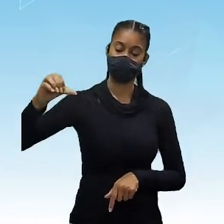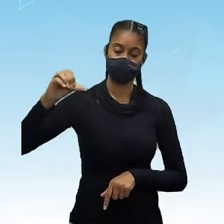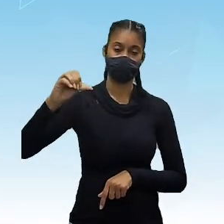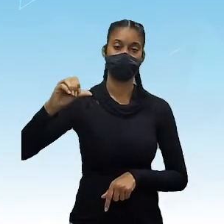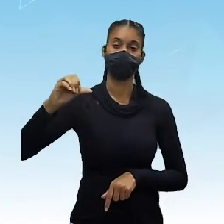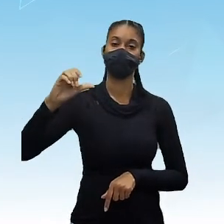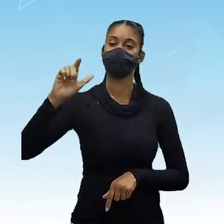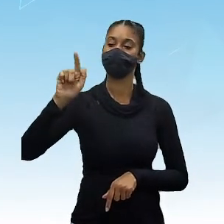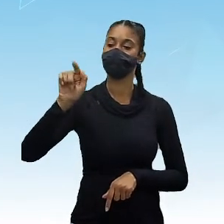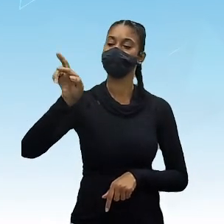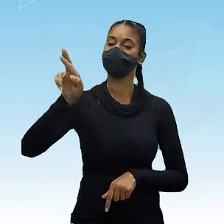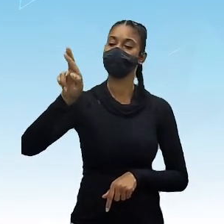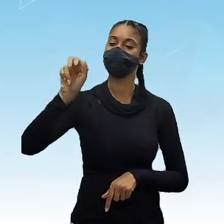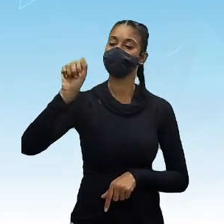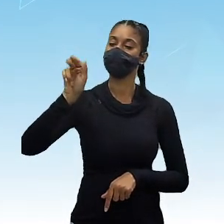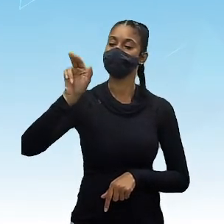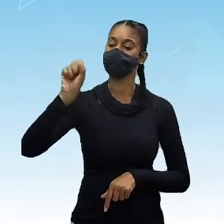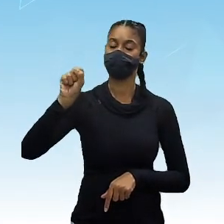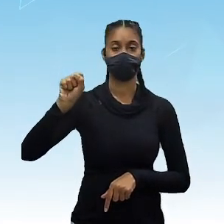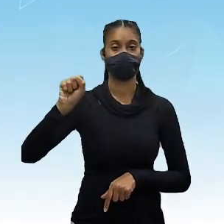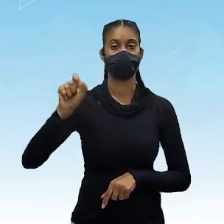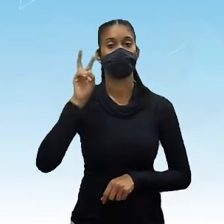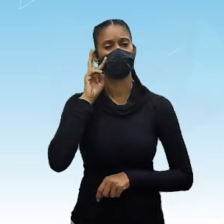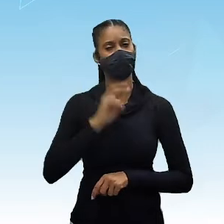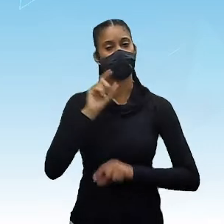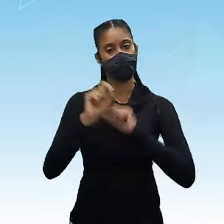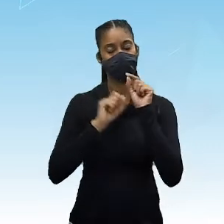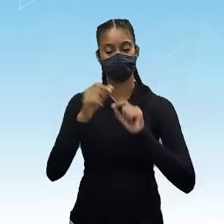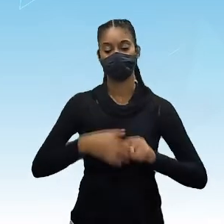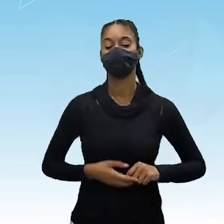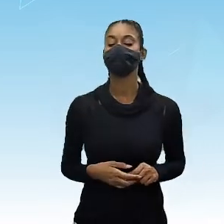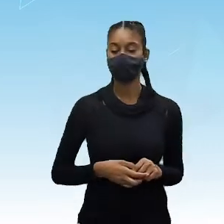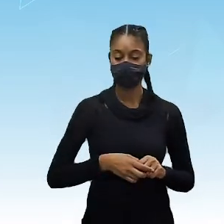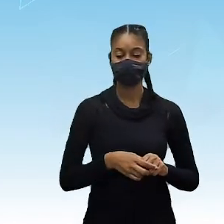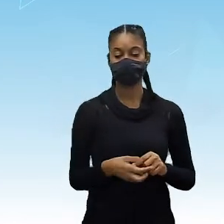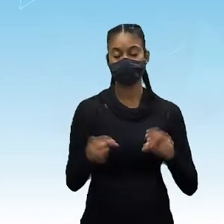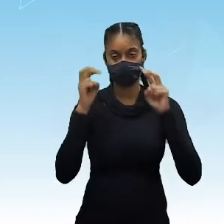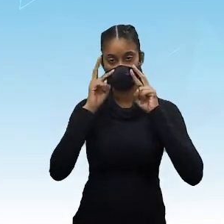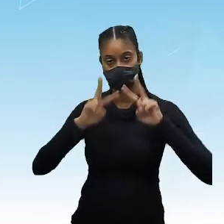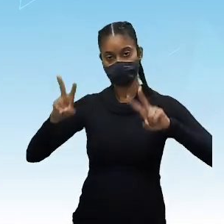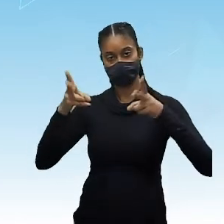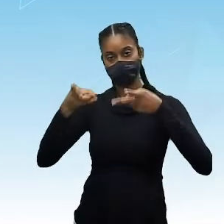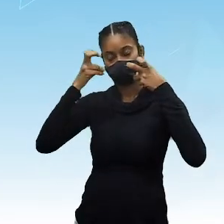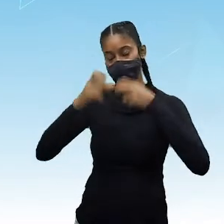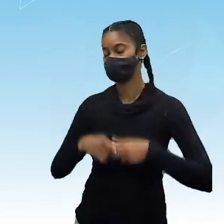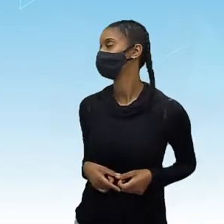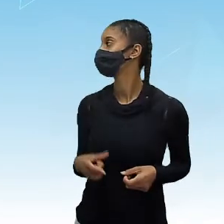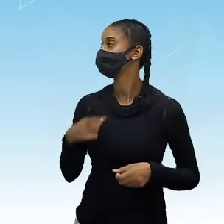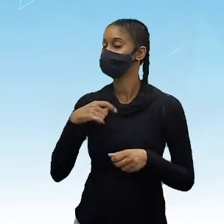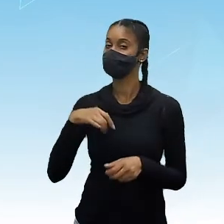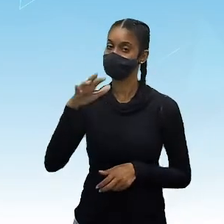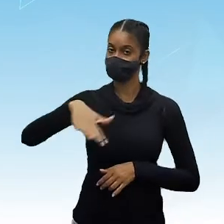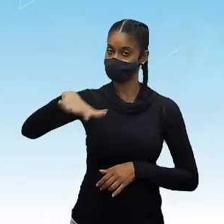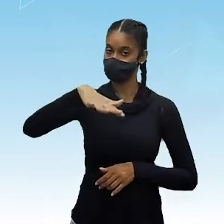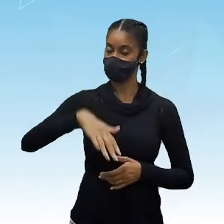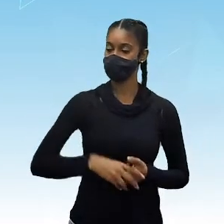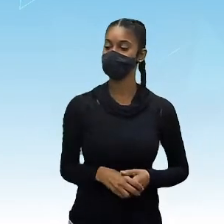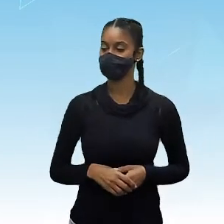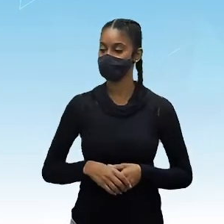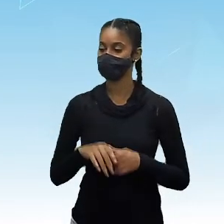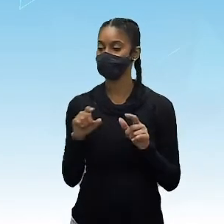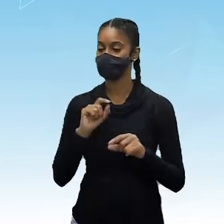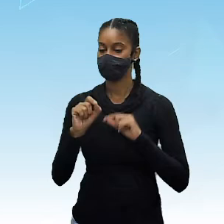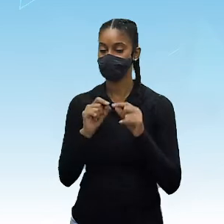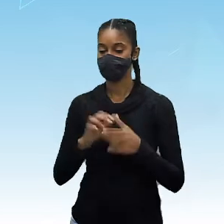negativos. Daí eu queria te chamar a atenção para uma coisa. Se você observar, existe uma região, essa